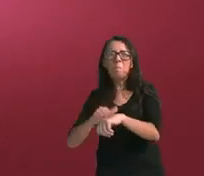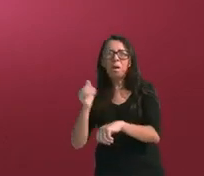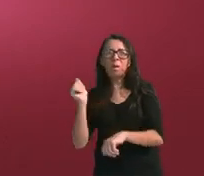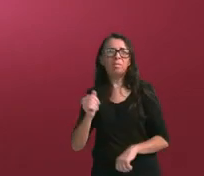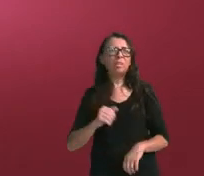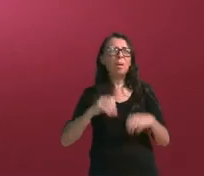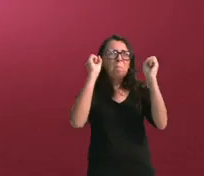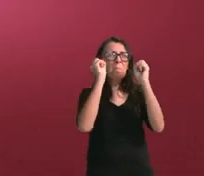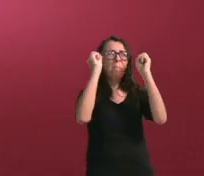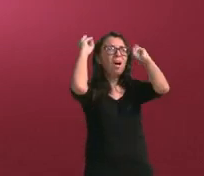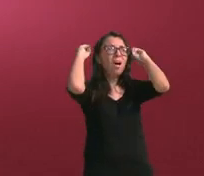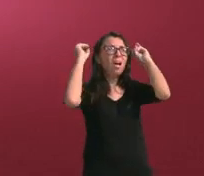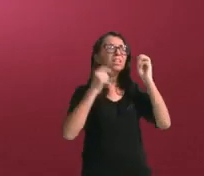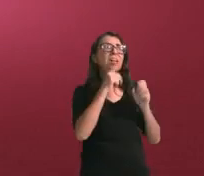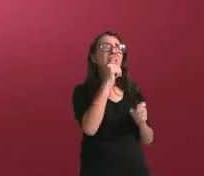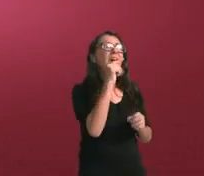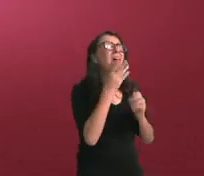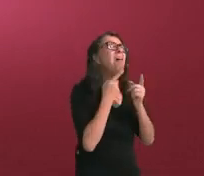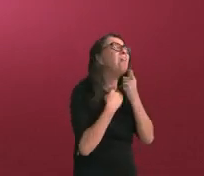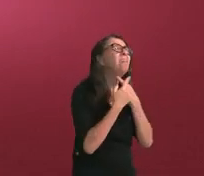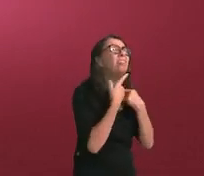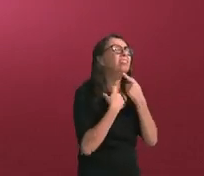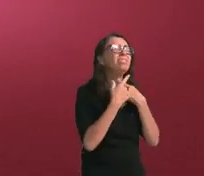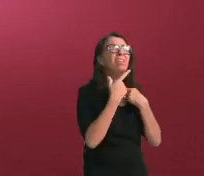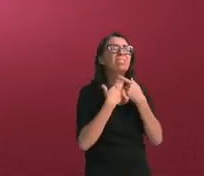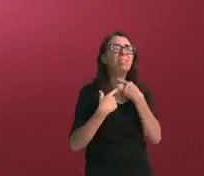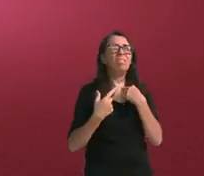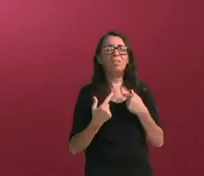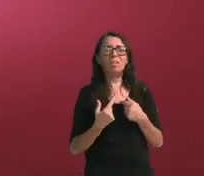amados? Moisés, olha a palavra de Deus,